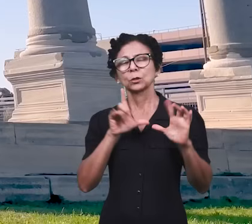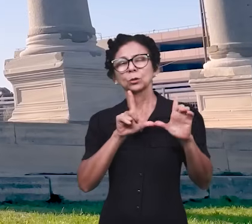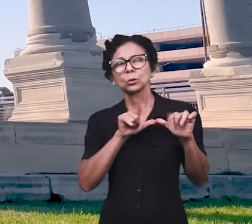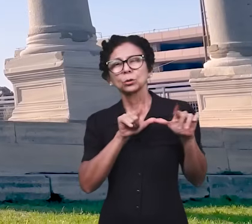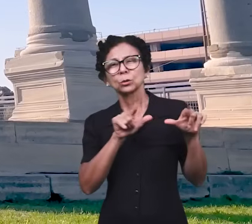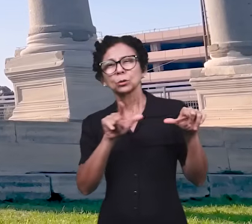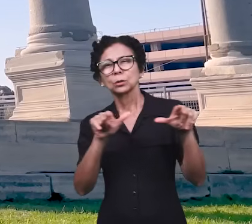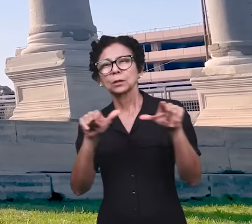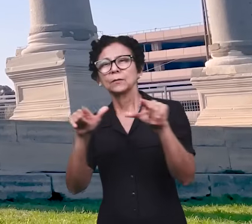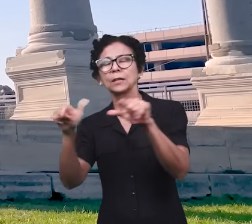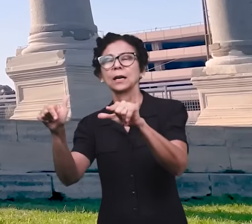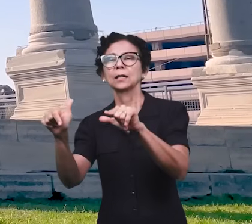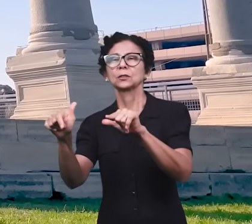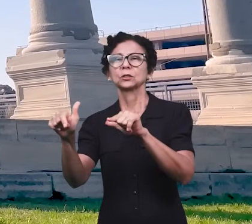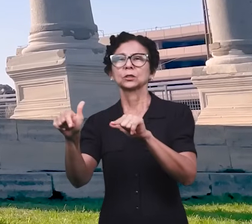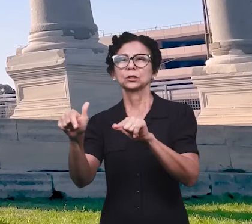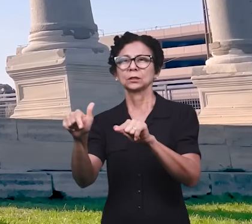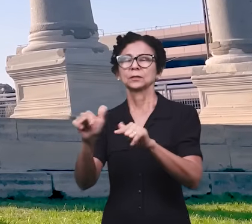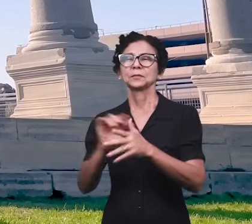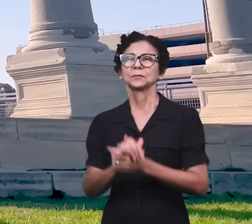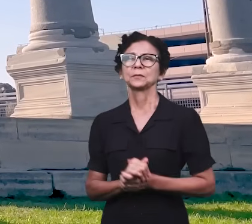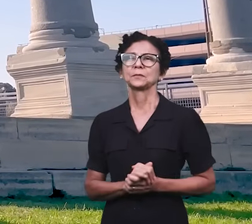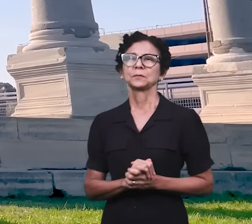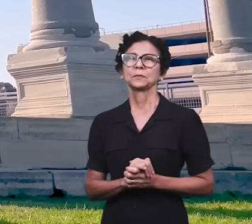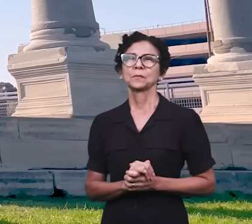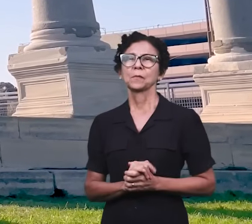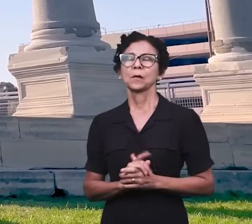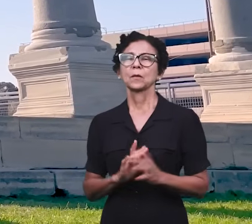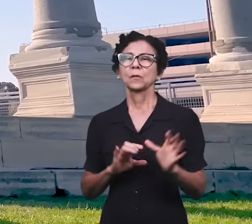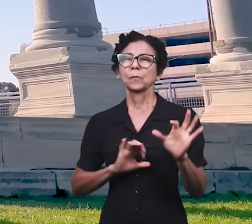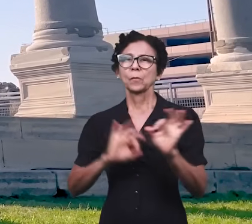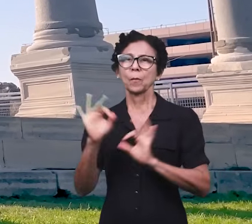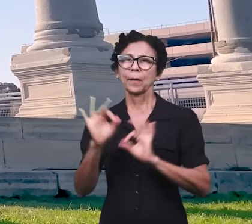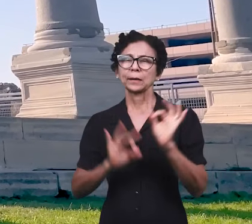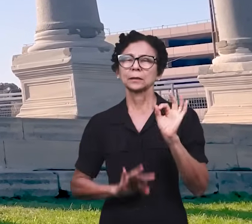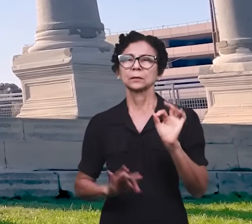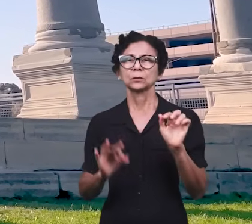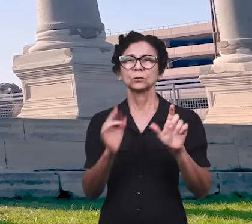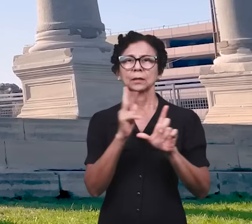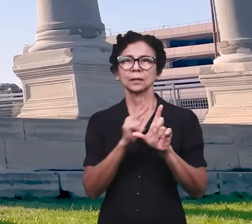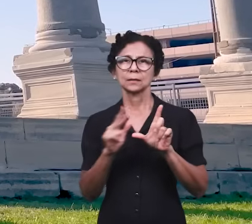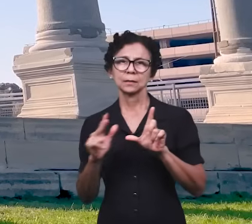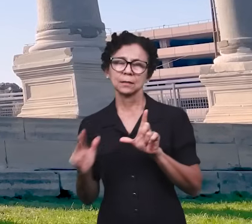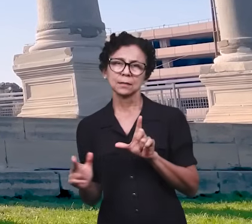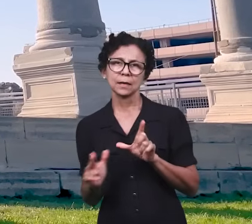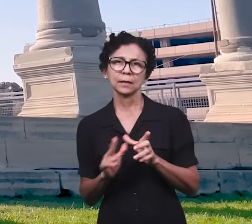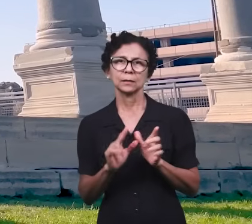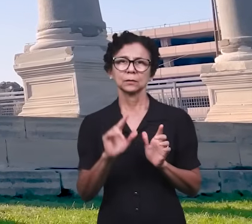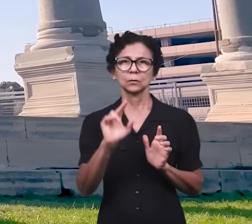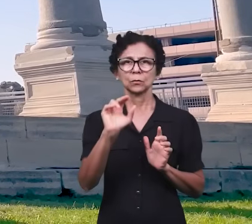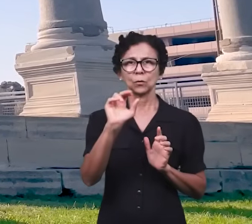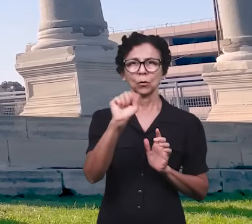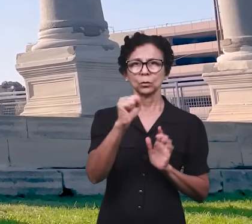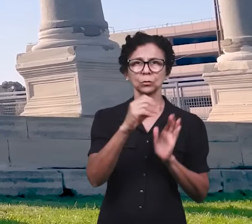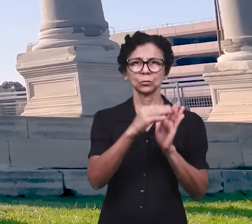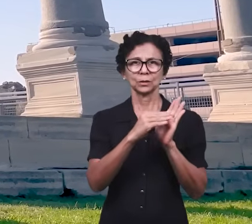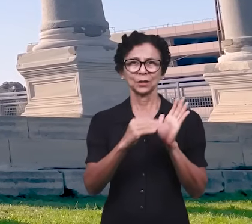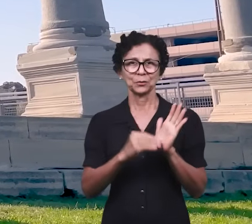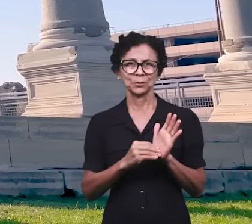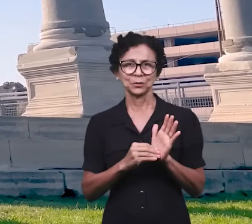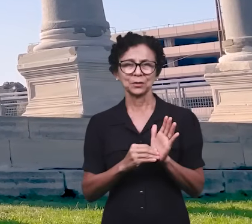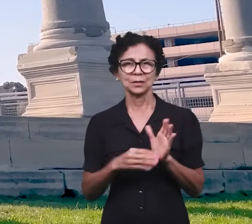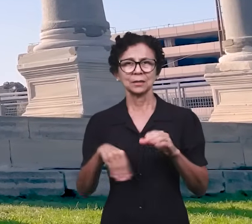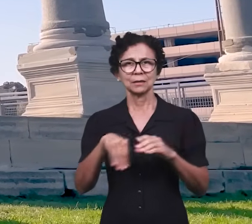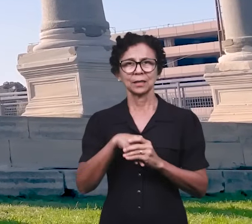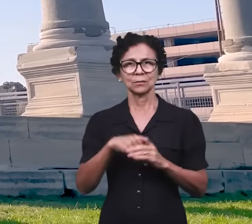de preparação desta série, composta de 8 episódios sobre as 7 cartas do Apocalipse. Compartilhe este vídeo